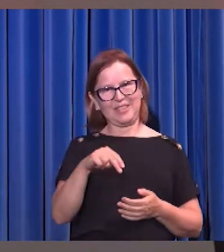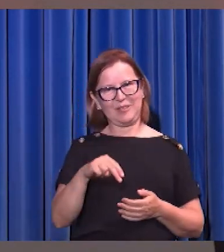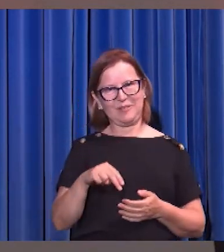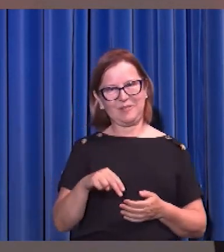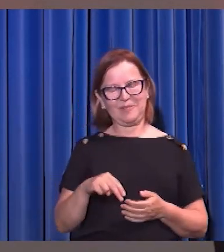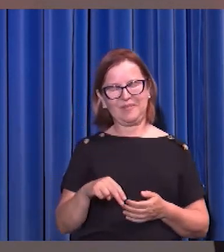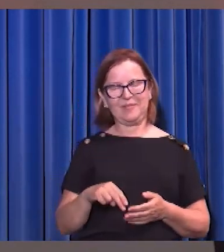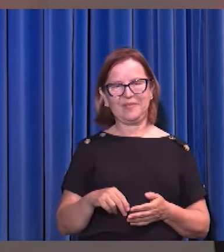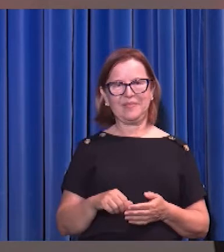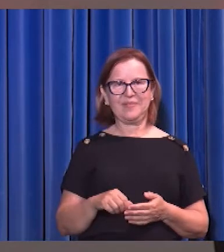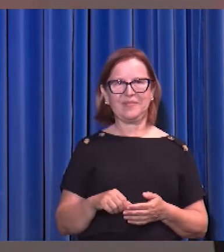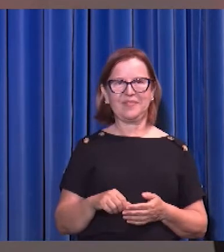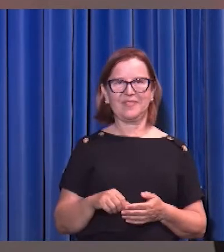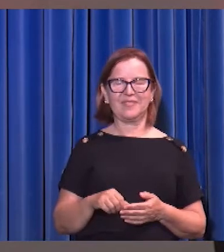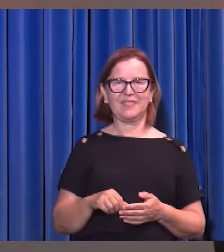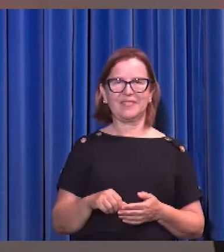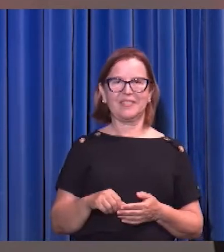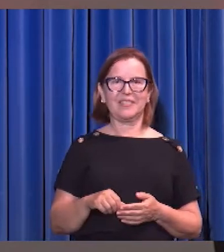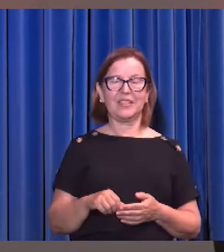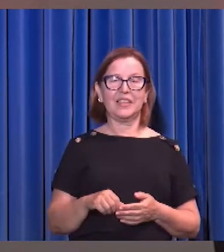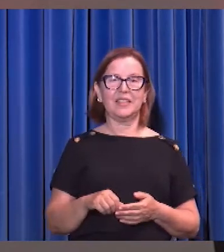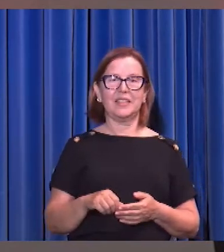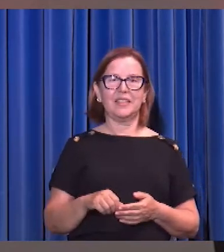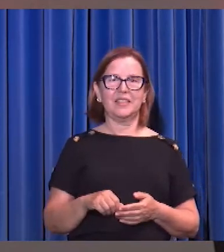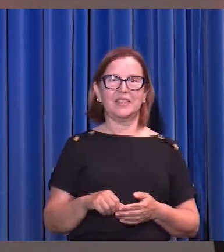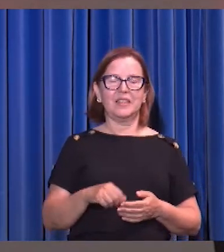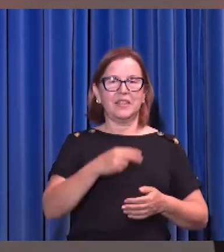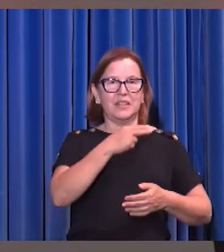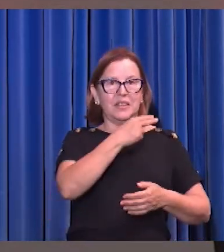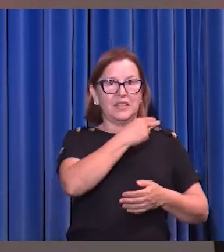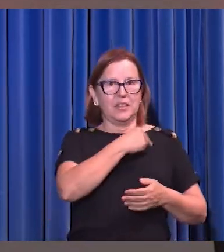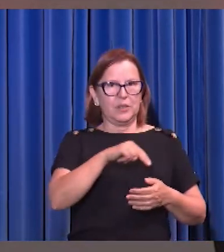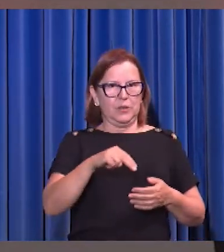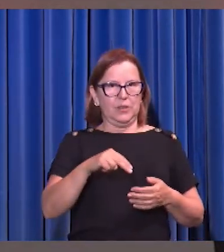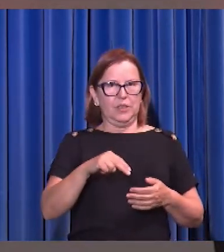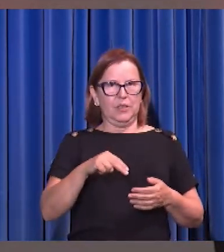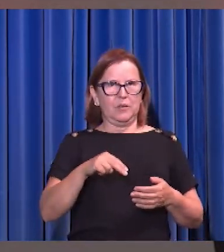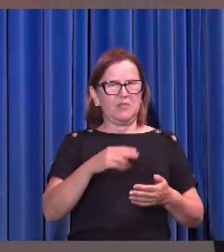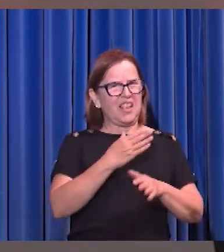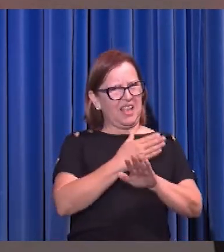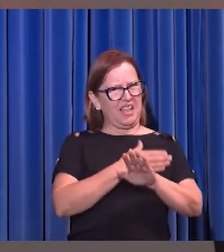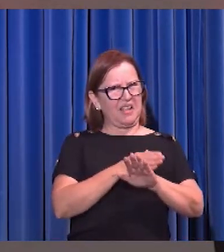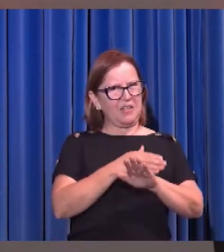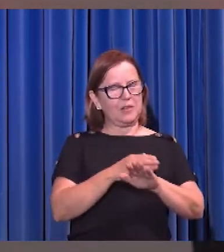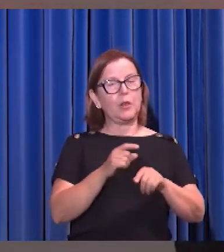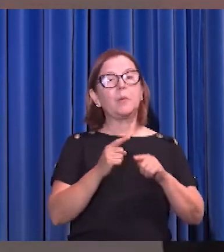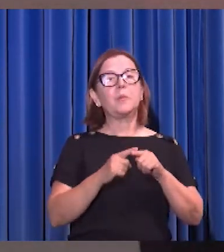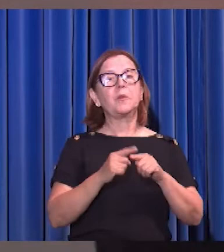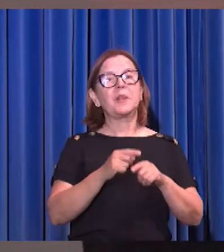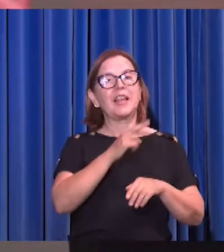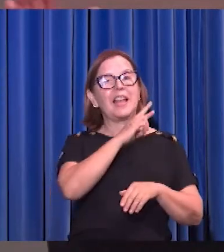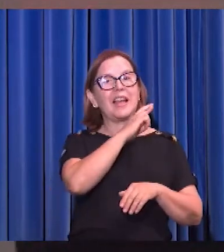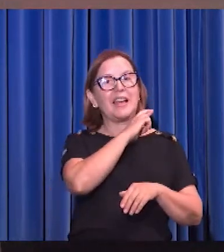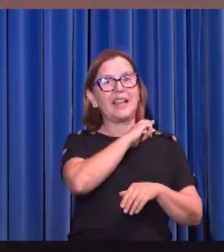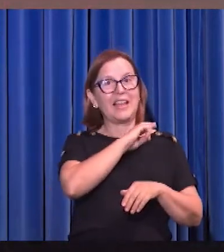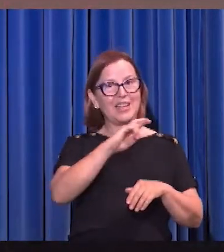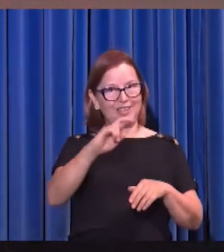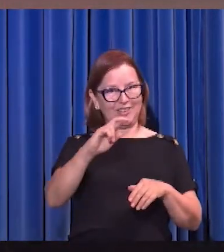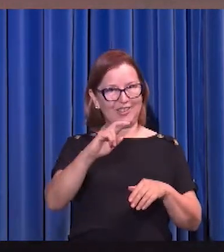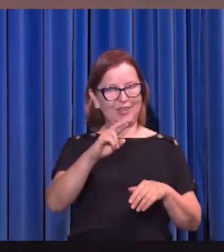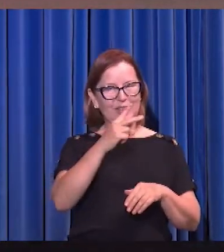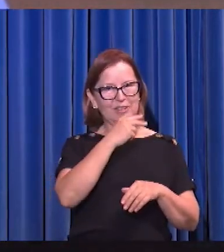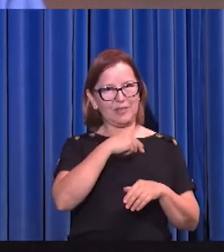Exatamente aquilo com o que Nicodemos estava acostumado, porque a religião de Nicodemos também exigia dele algo para